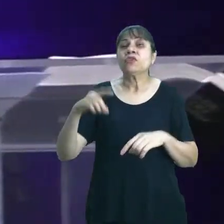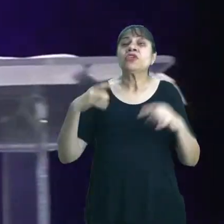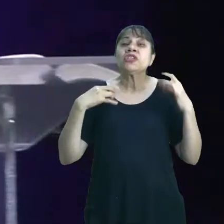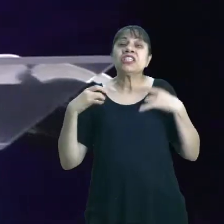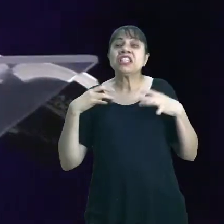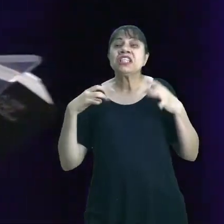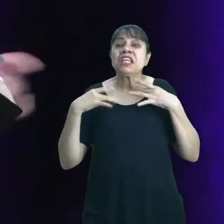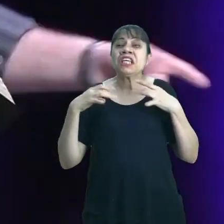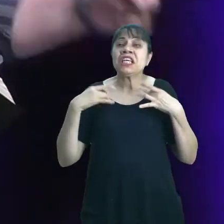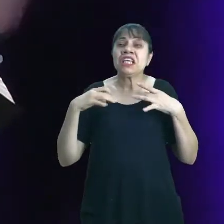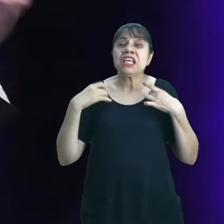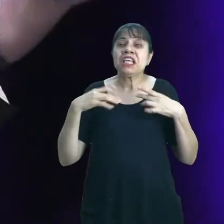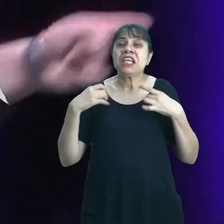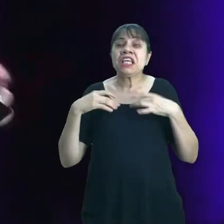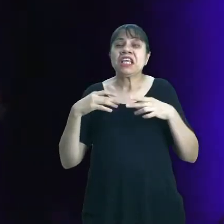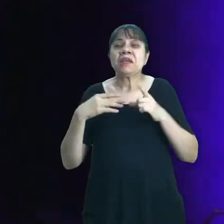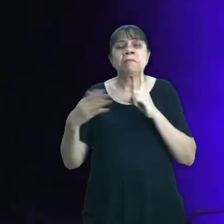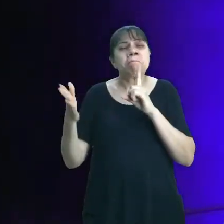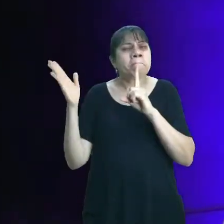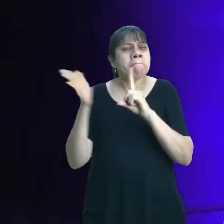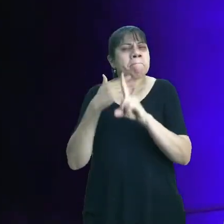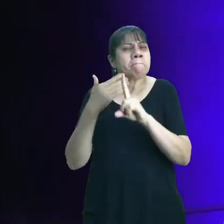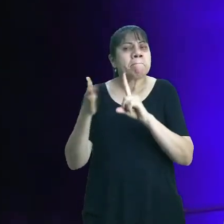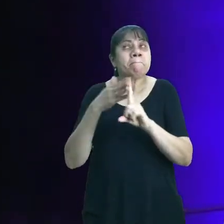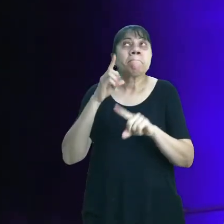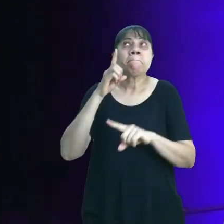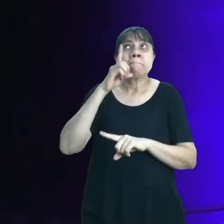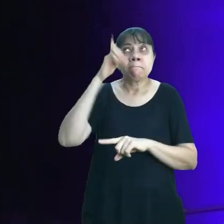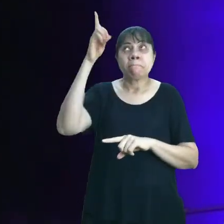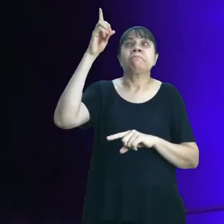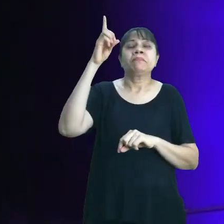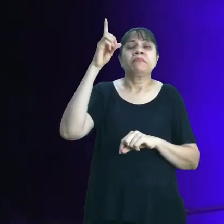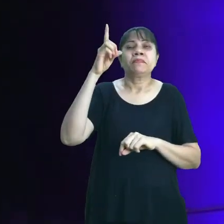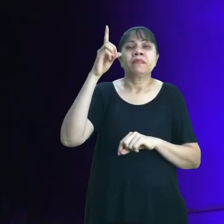mão de Deus pelas escolhas erradas desta vida.